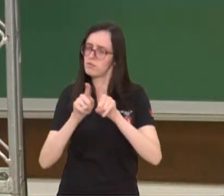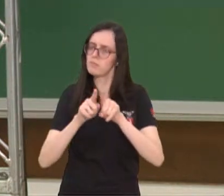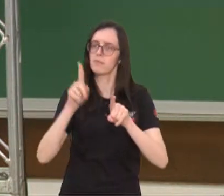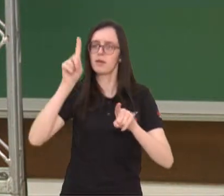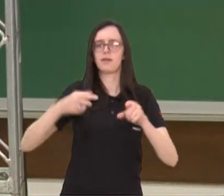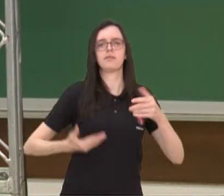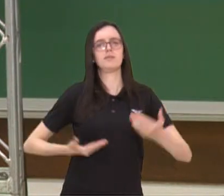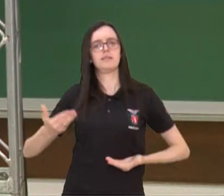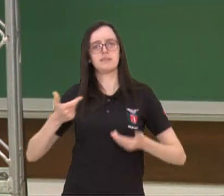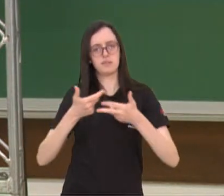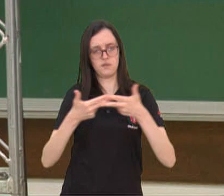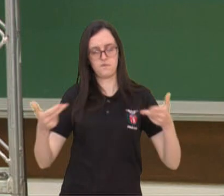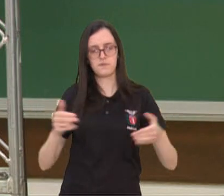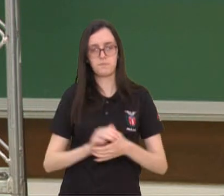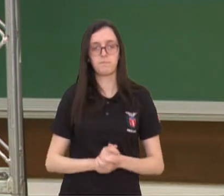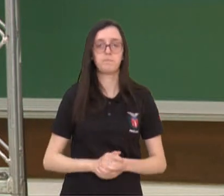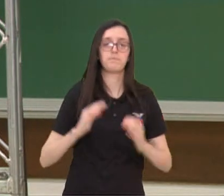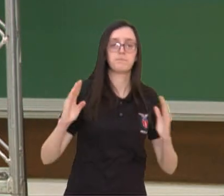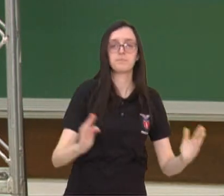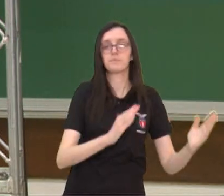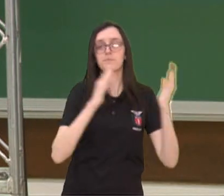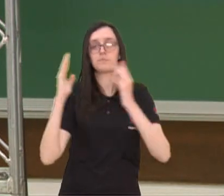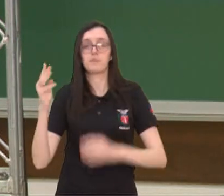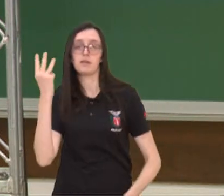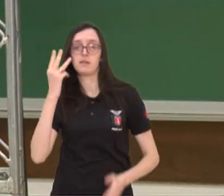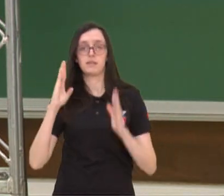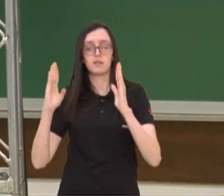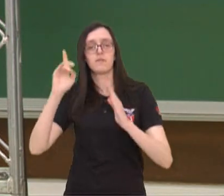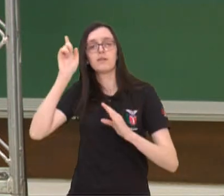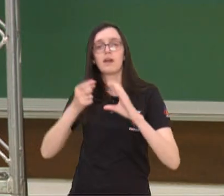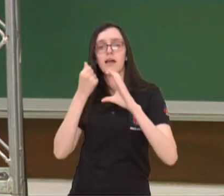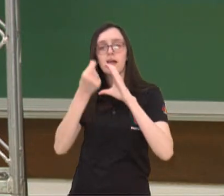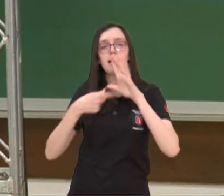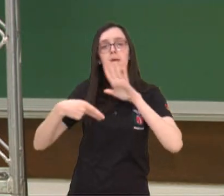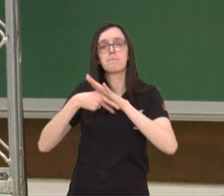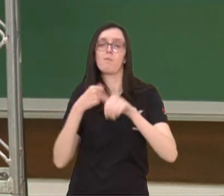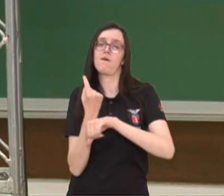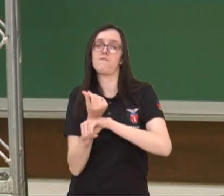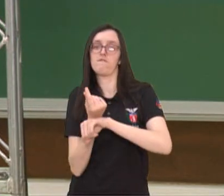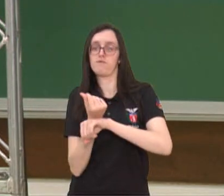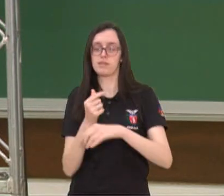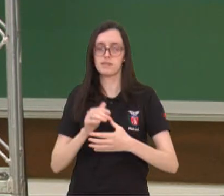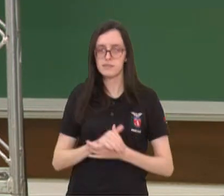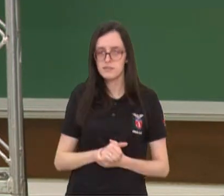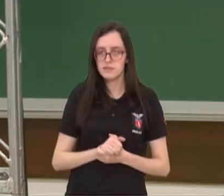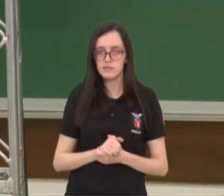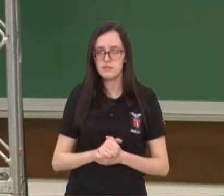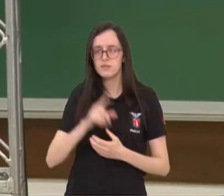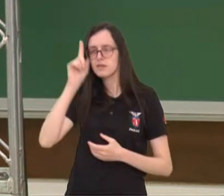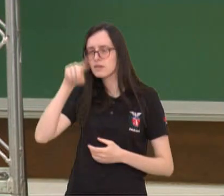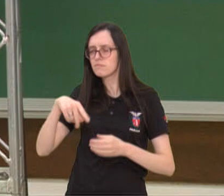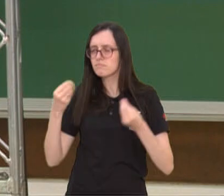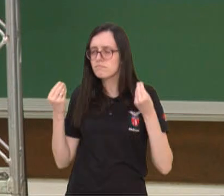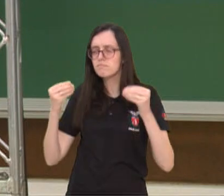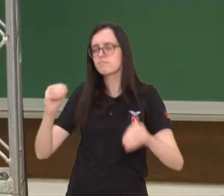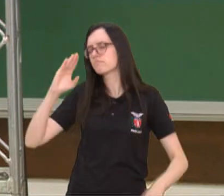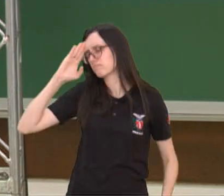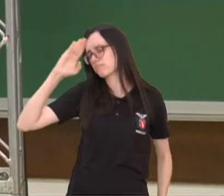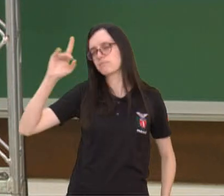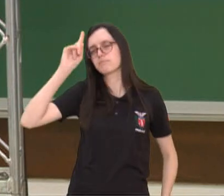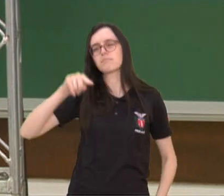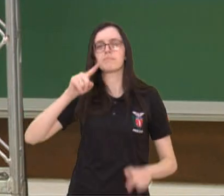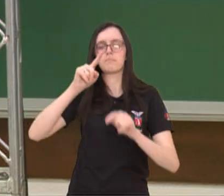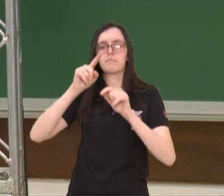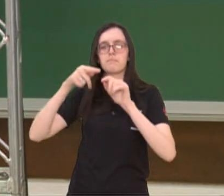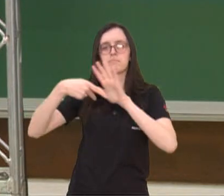Num terceiro momento, você vai ter aqui o capitalismo financeiro, é a inclusão aqui principalmente de